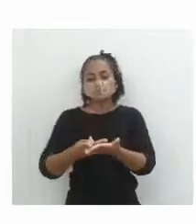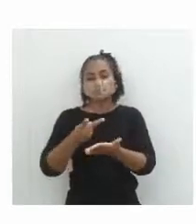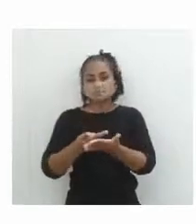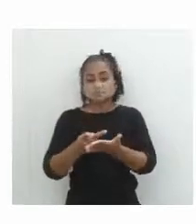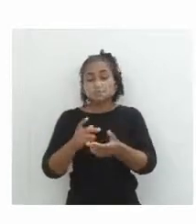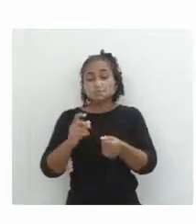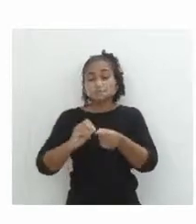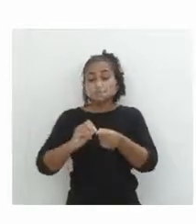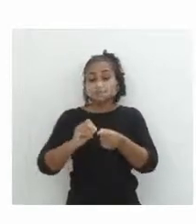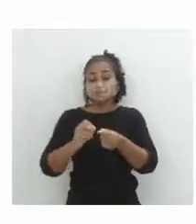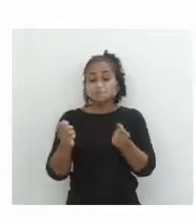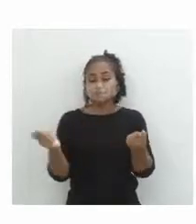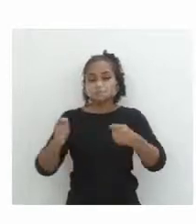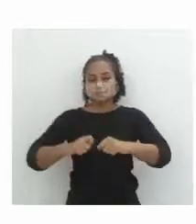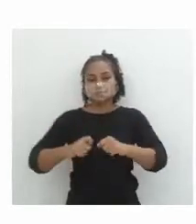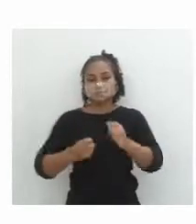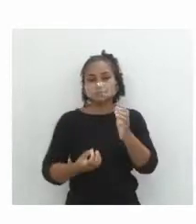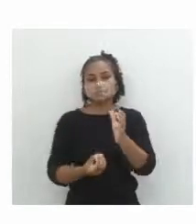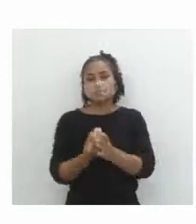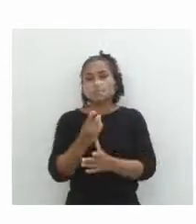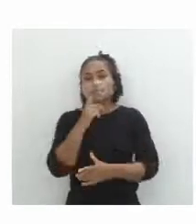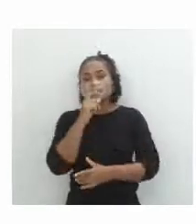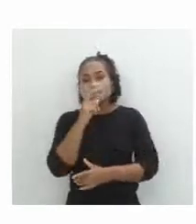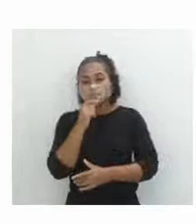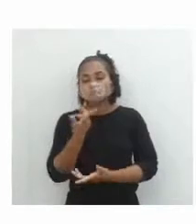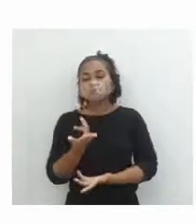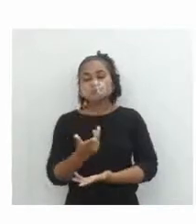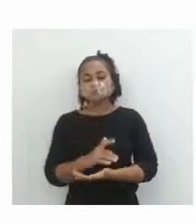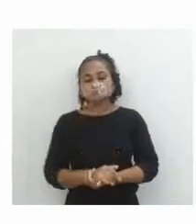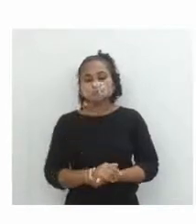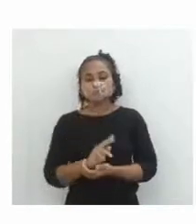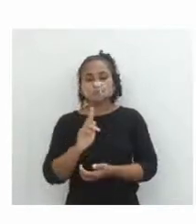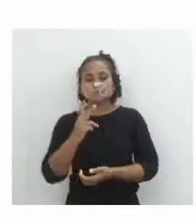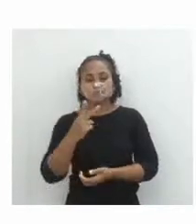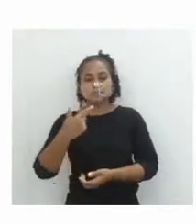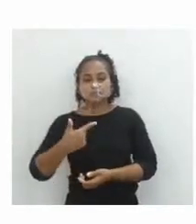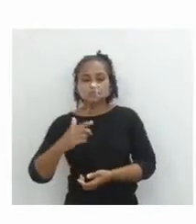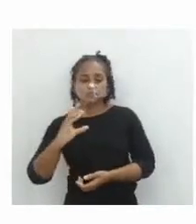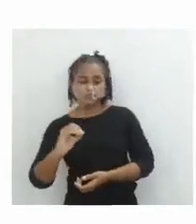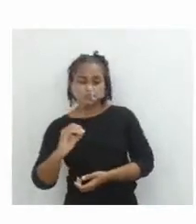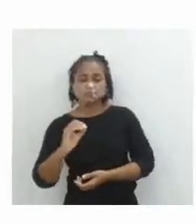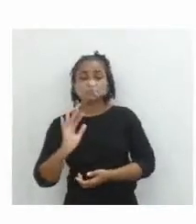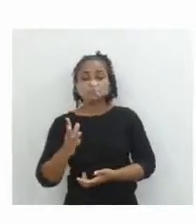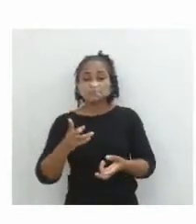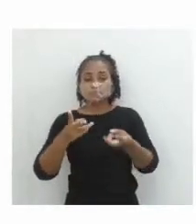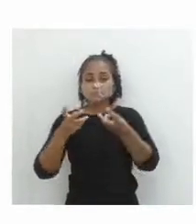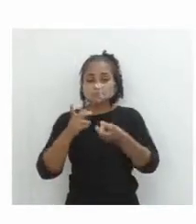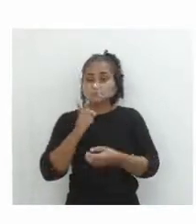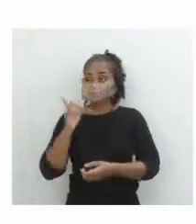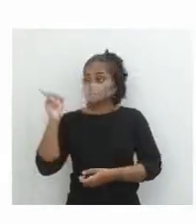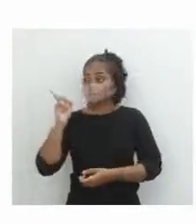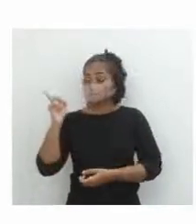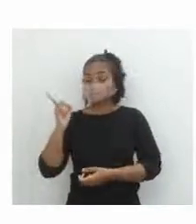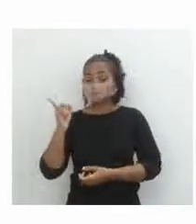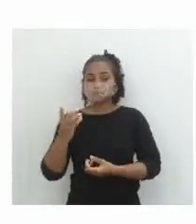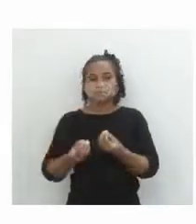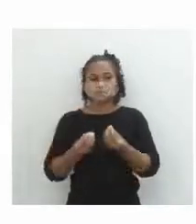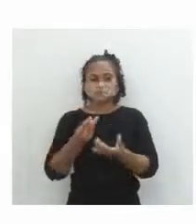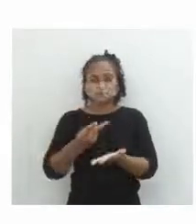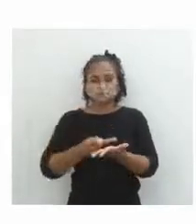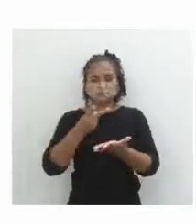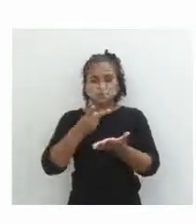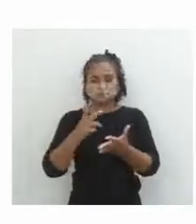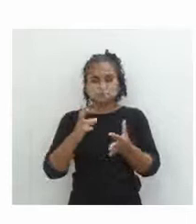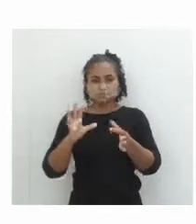para fazer com que se componha a água, que se forme um H2O. Então, vocês vão ver uma ilustração aí de uma ligação entre